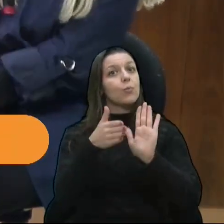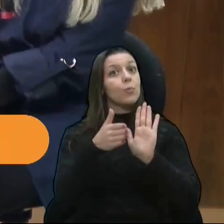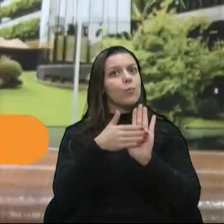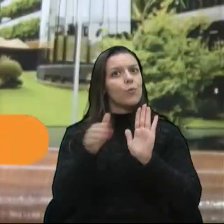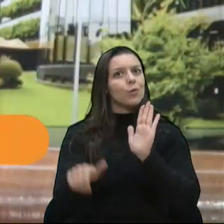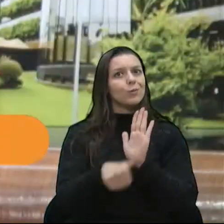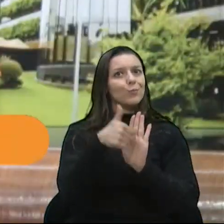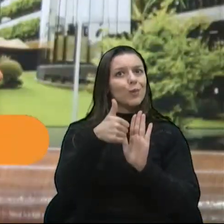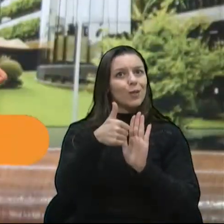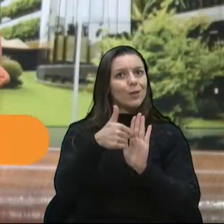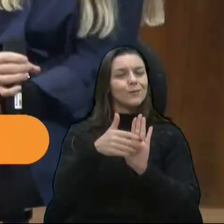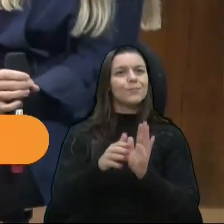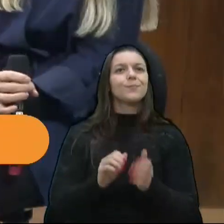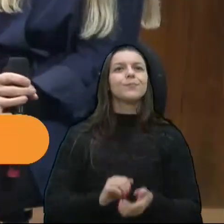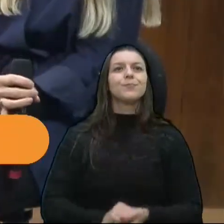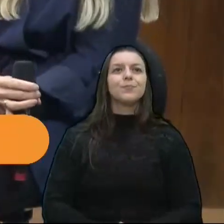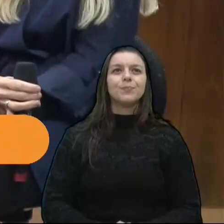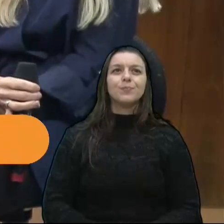bonito demais.